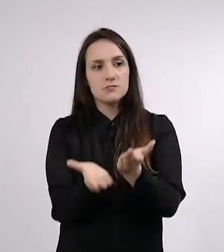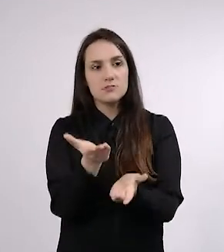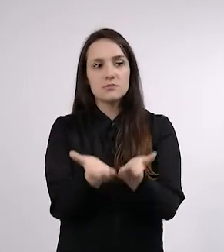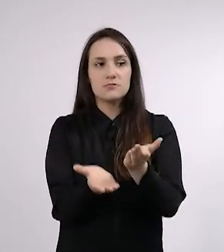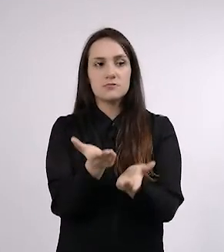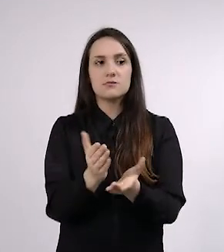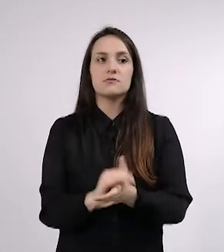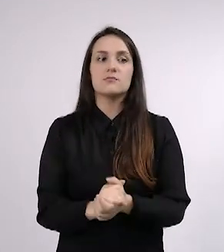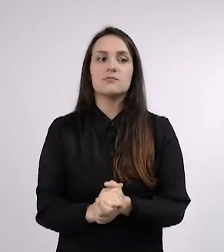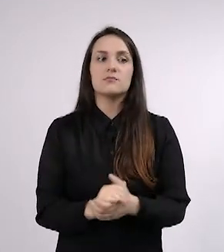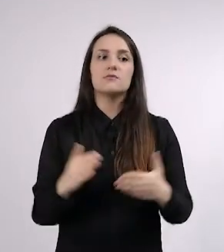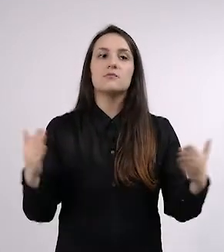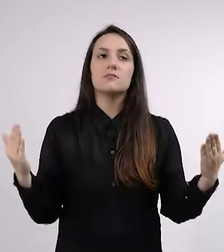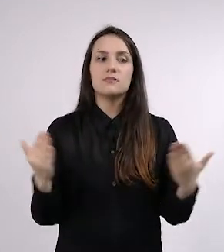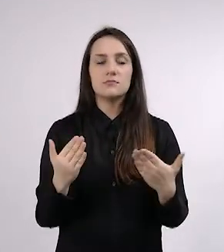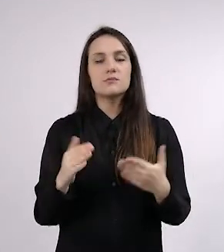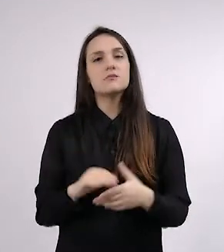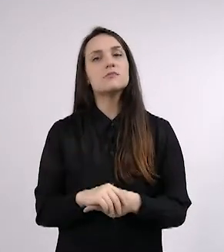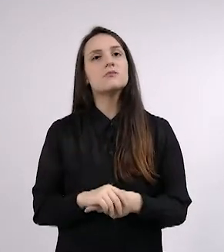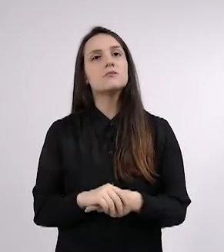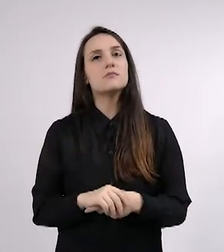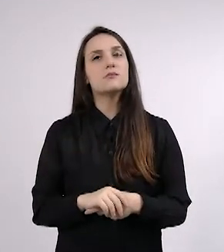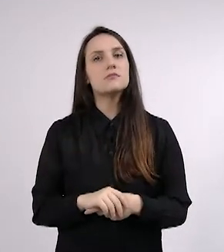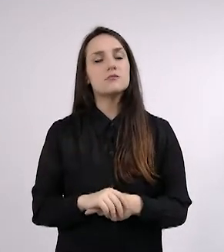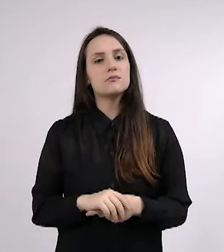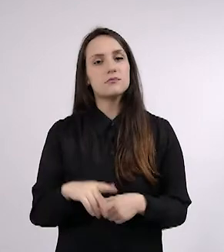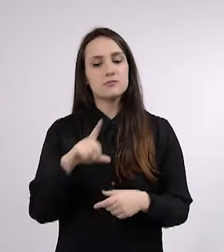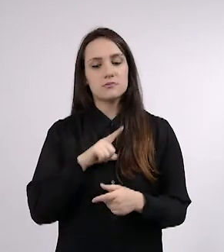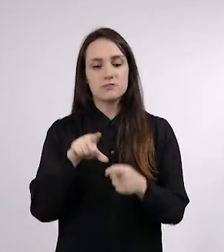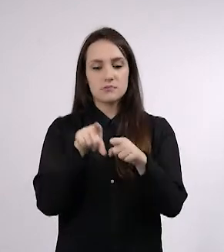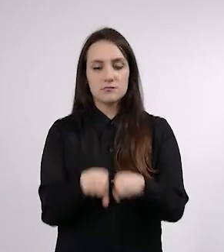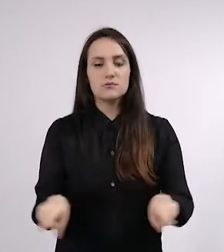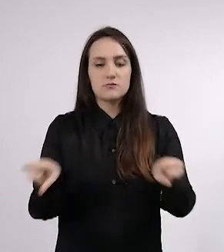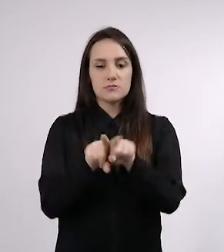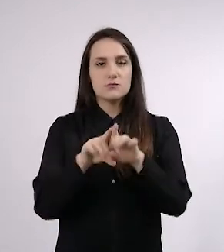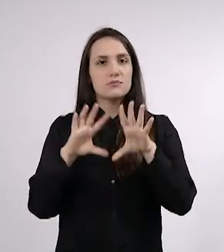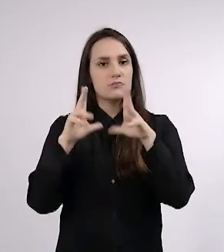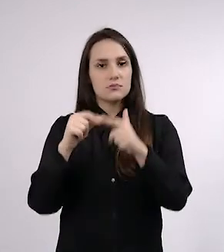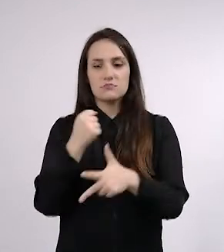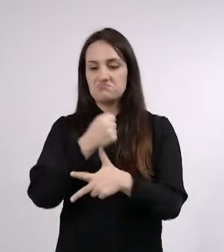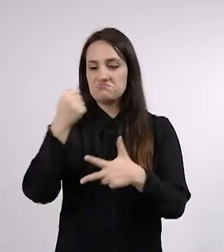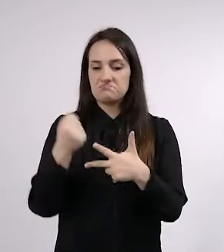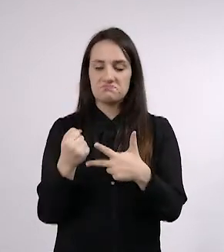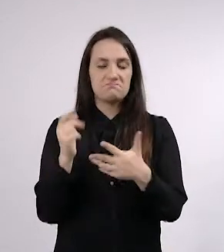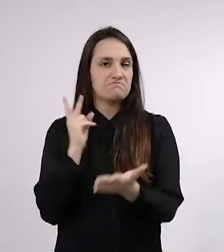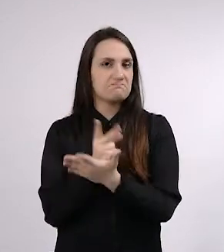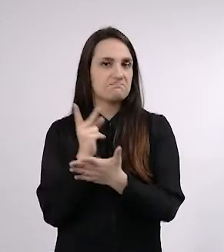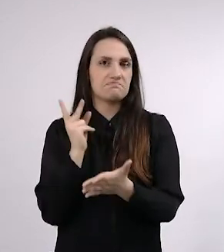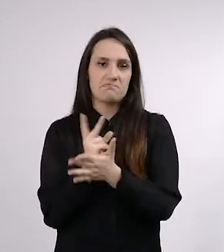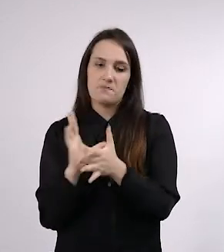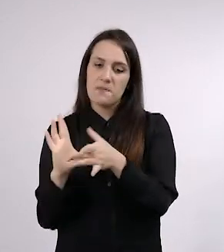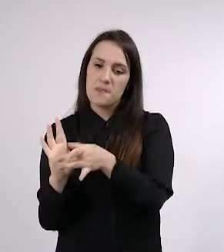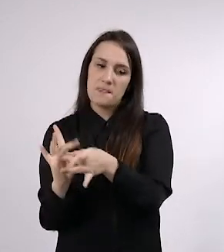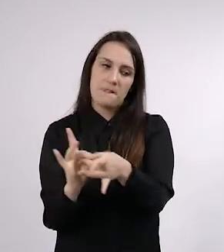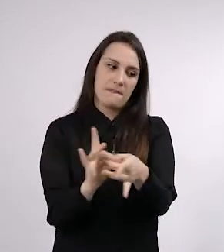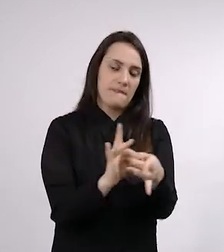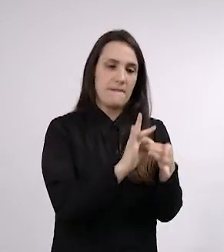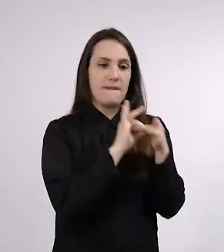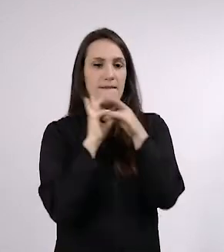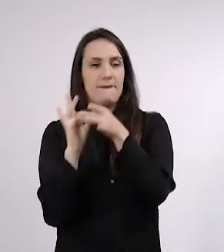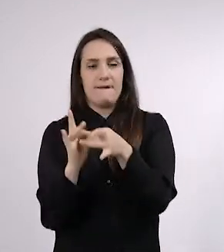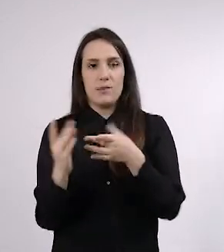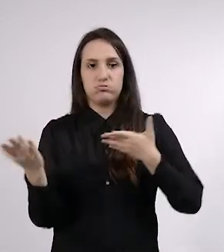todo. E aí eu quero destacar a primeira parceria com todos os poderes, sempre tiveram à